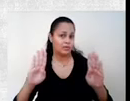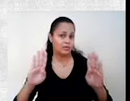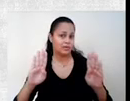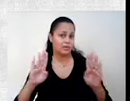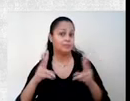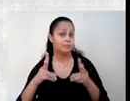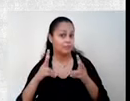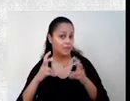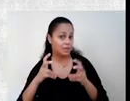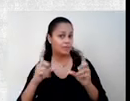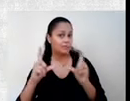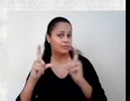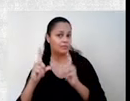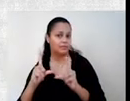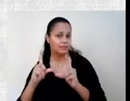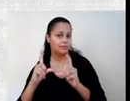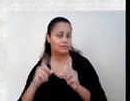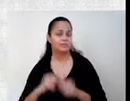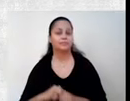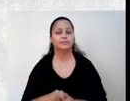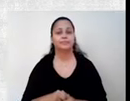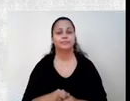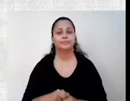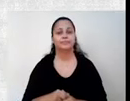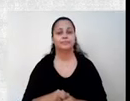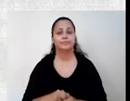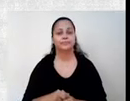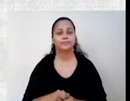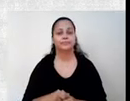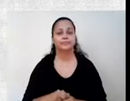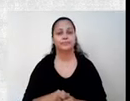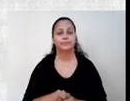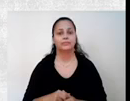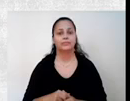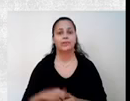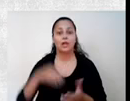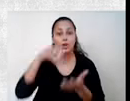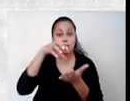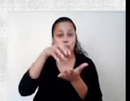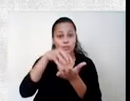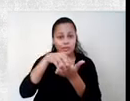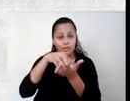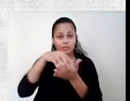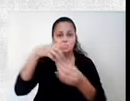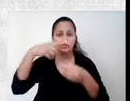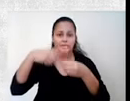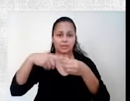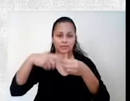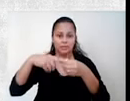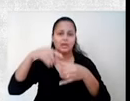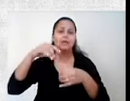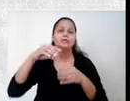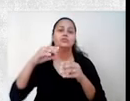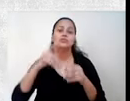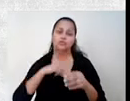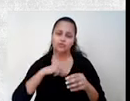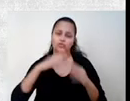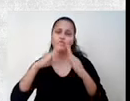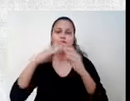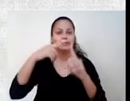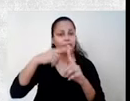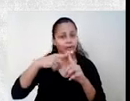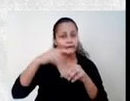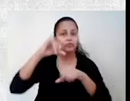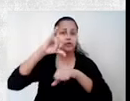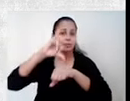É perceptível pela imagem. Ok? Pessoal, no centro dessa cidade sempre havia uma igreja, uma